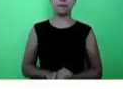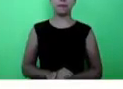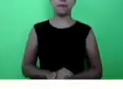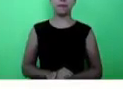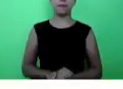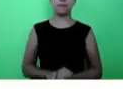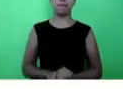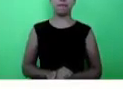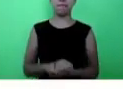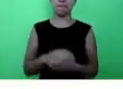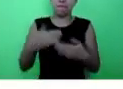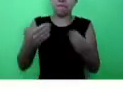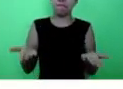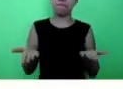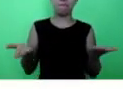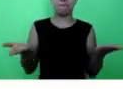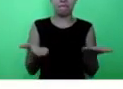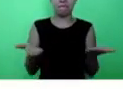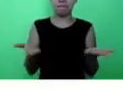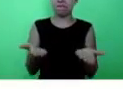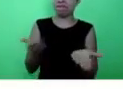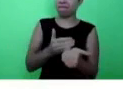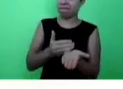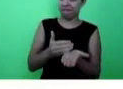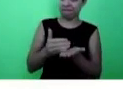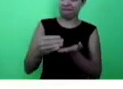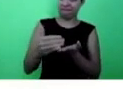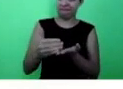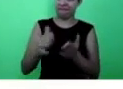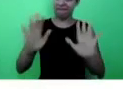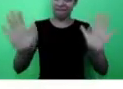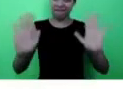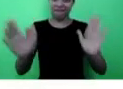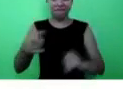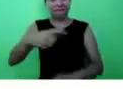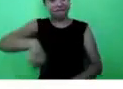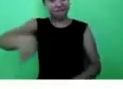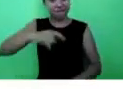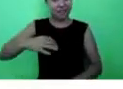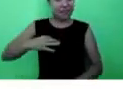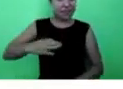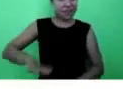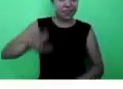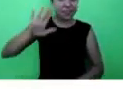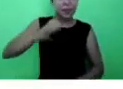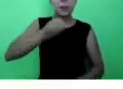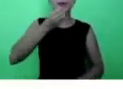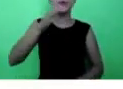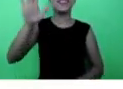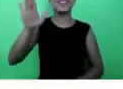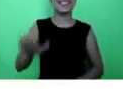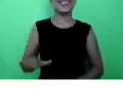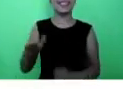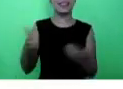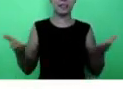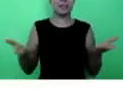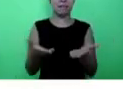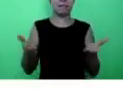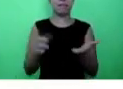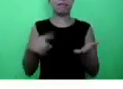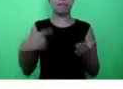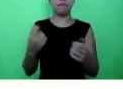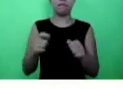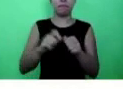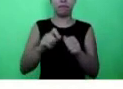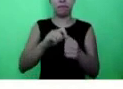Bom, então vamos dar início. Prezados candidatos, boa tarde. Realizaremos a seguir o sorteio